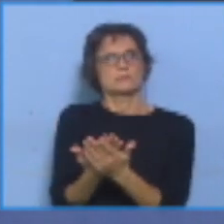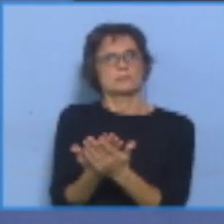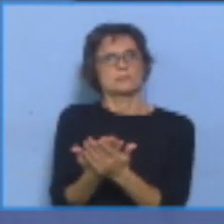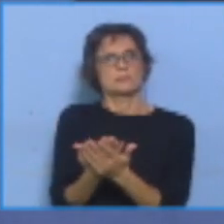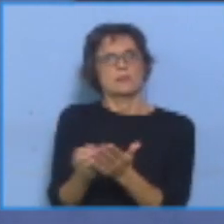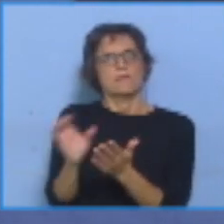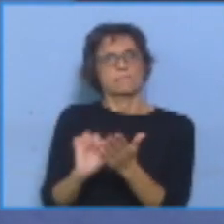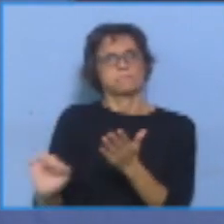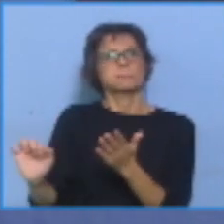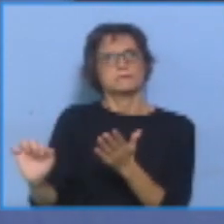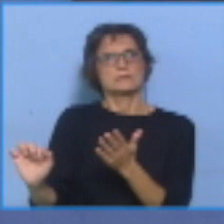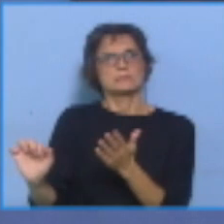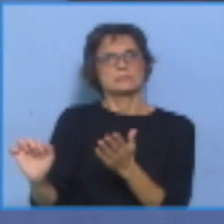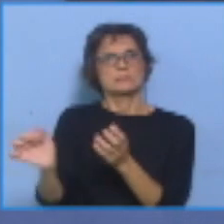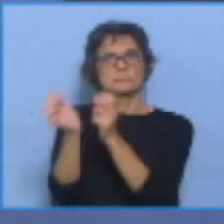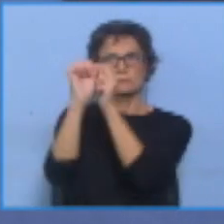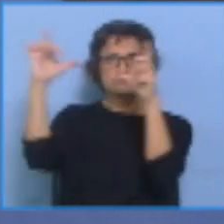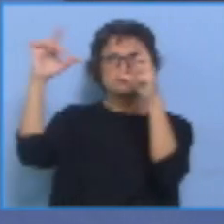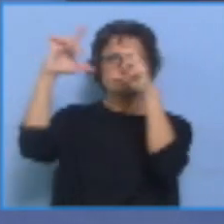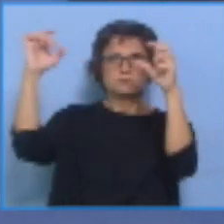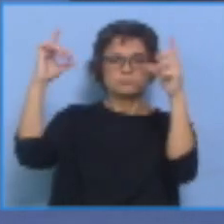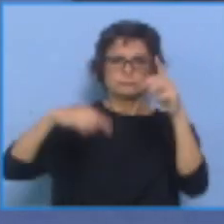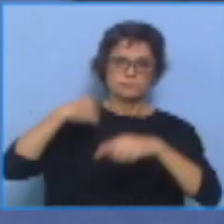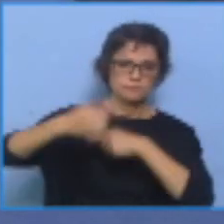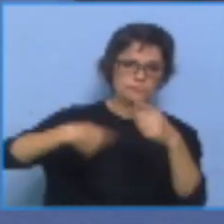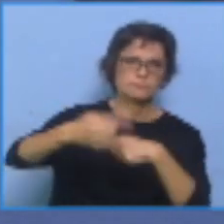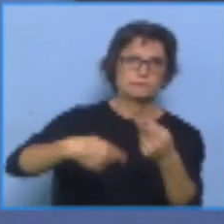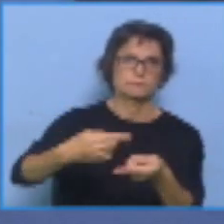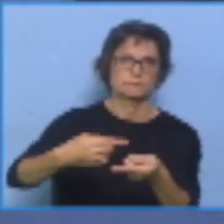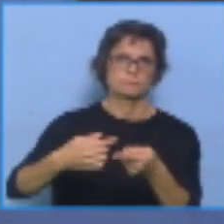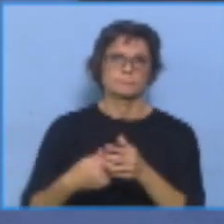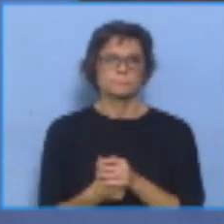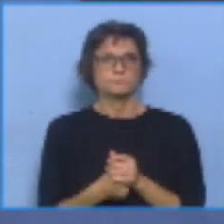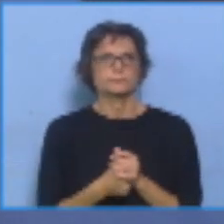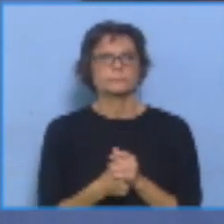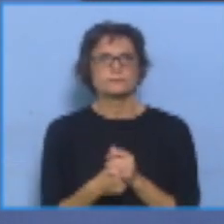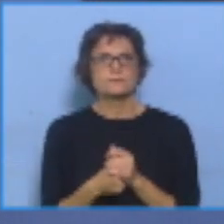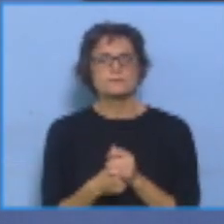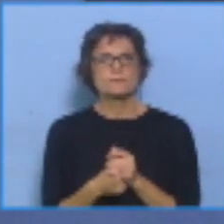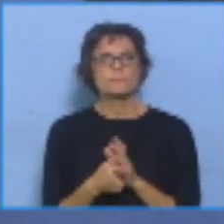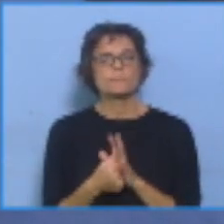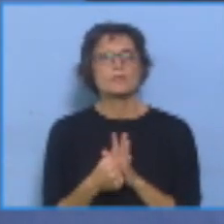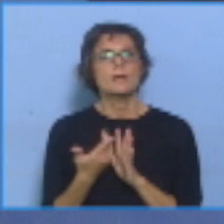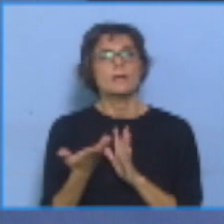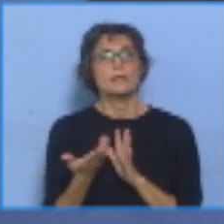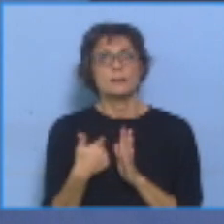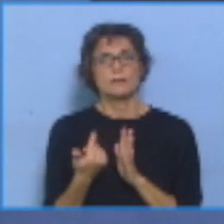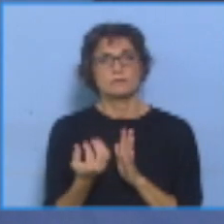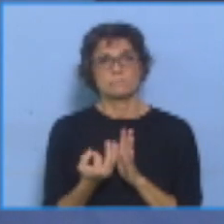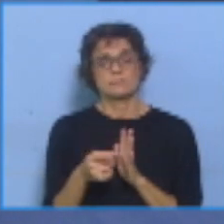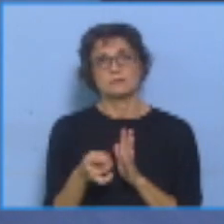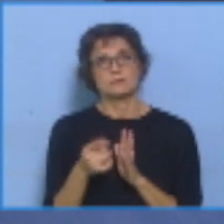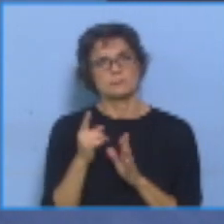ocupa o imaginário de gerações sucessivamente. A mim interessa-me fundamentalmente todas estas